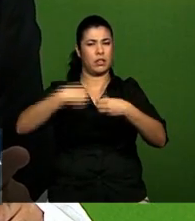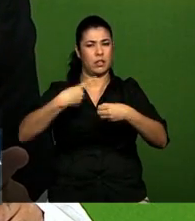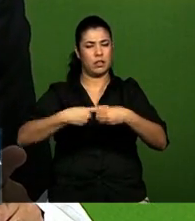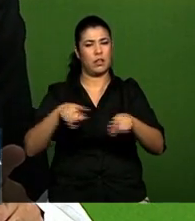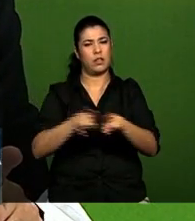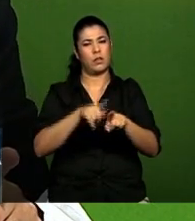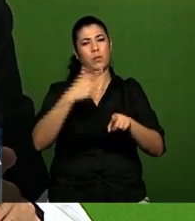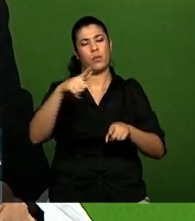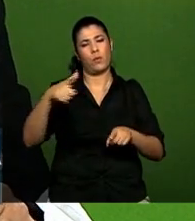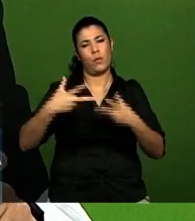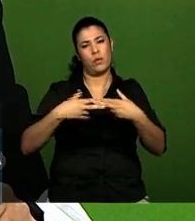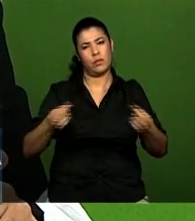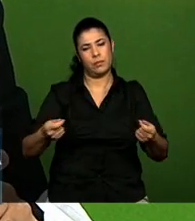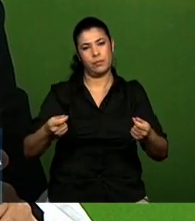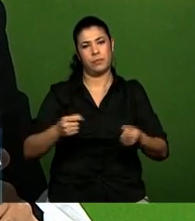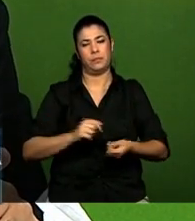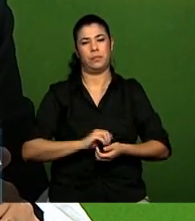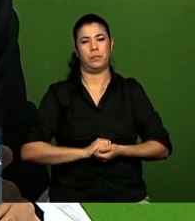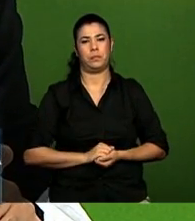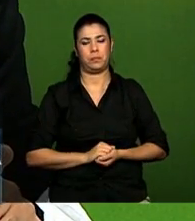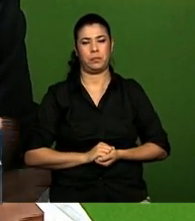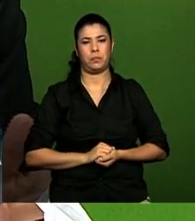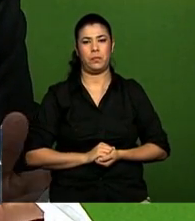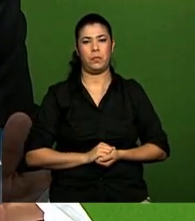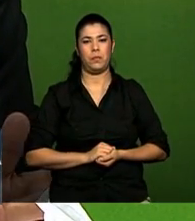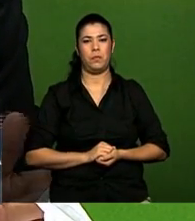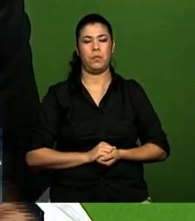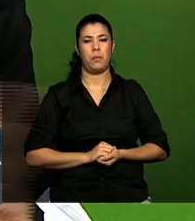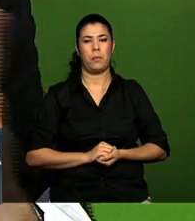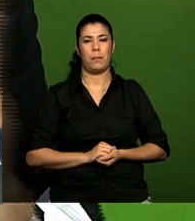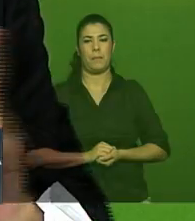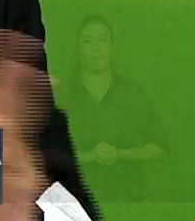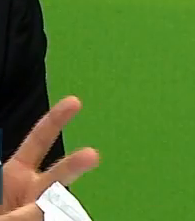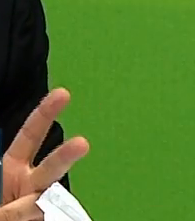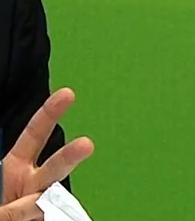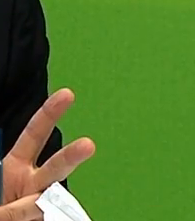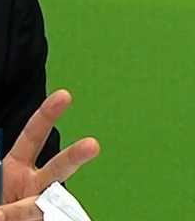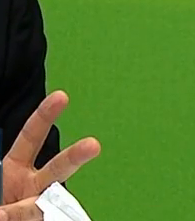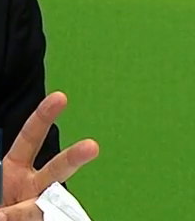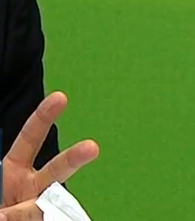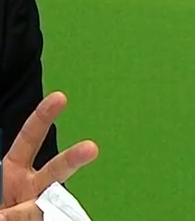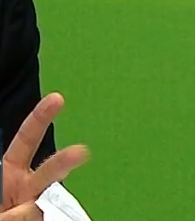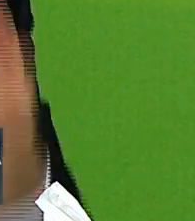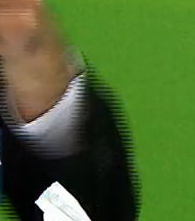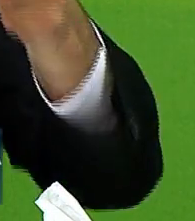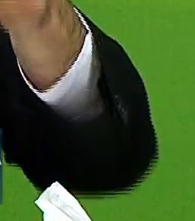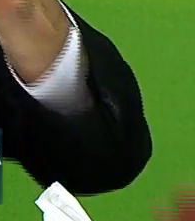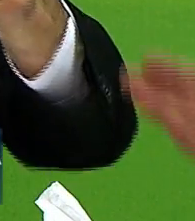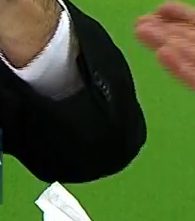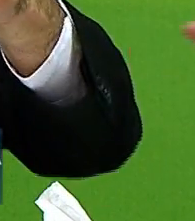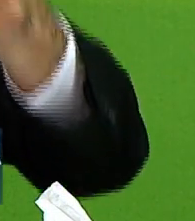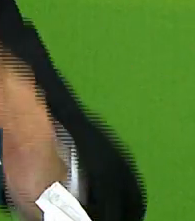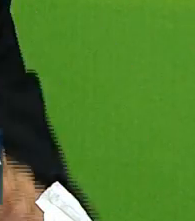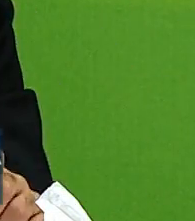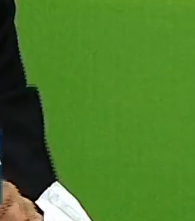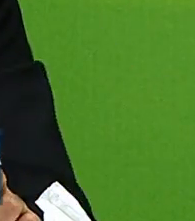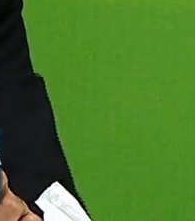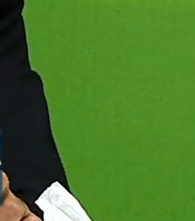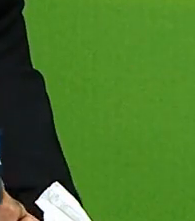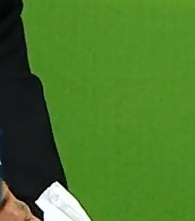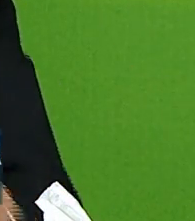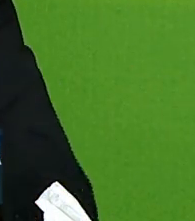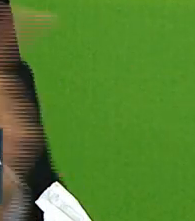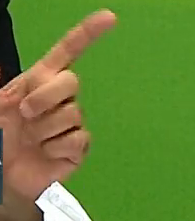brasileiras Ministro é só uma co só uma coisinha antes que acabe esse tempo eu tenho que responder a tua colega